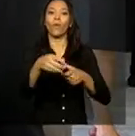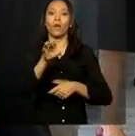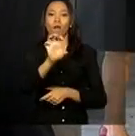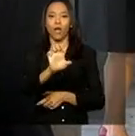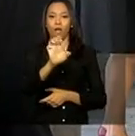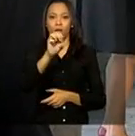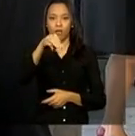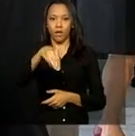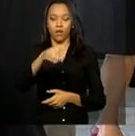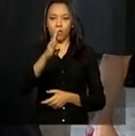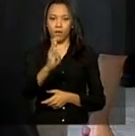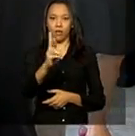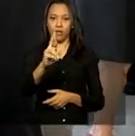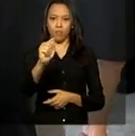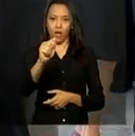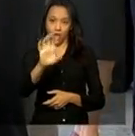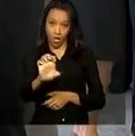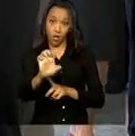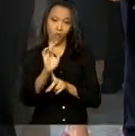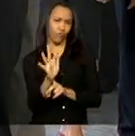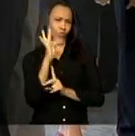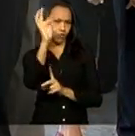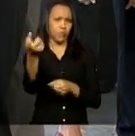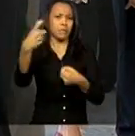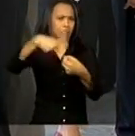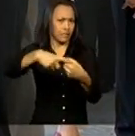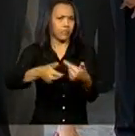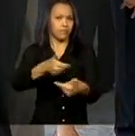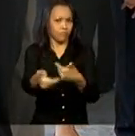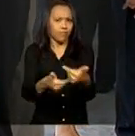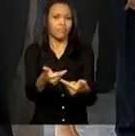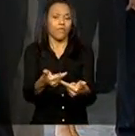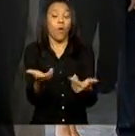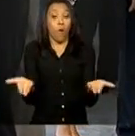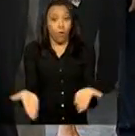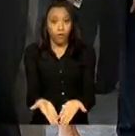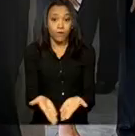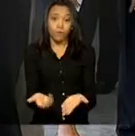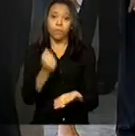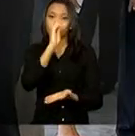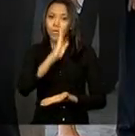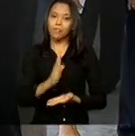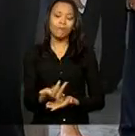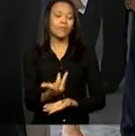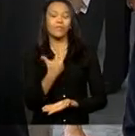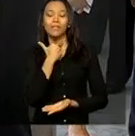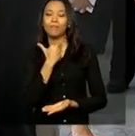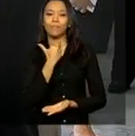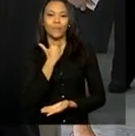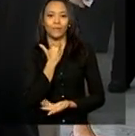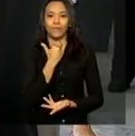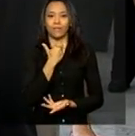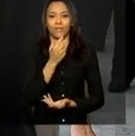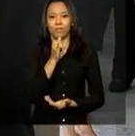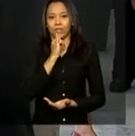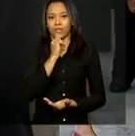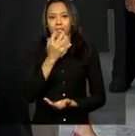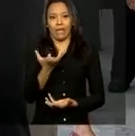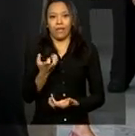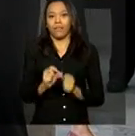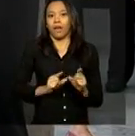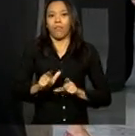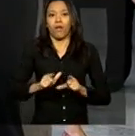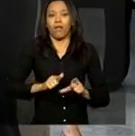de contatos para possíveis parcerias, né? De certa maneira, hoje, o Brasil não pode se dar mais ao luxo de querer